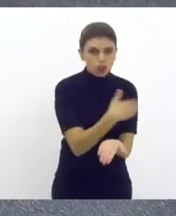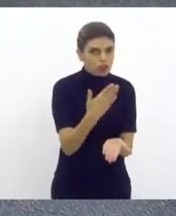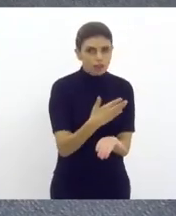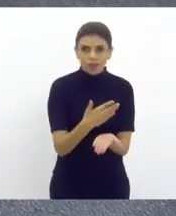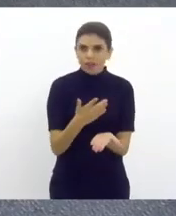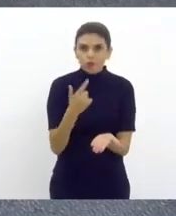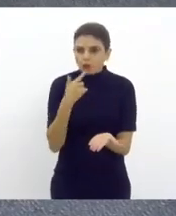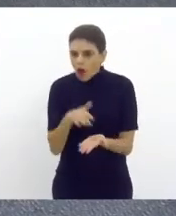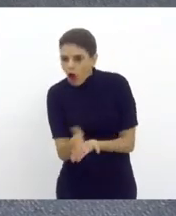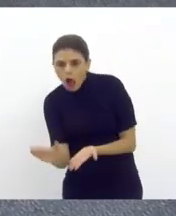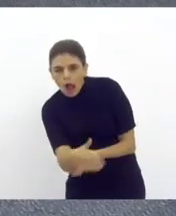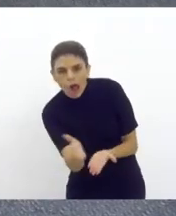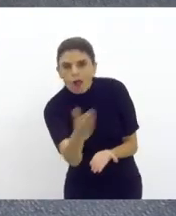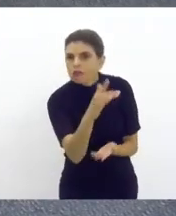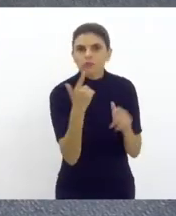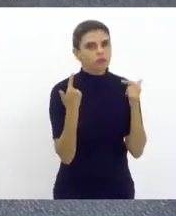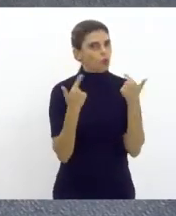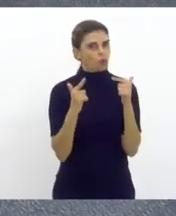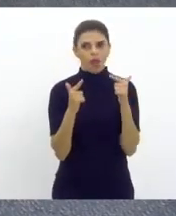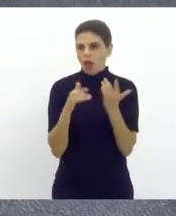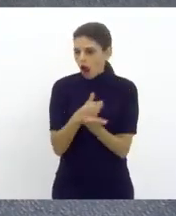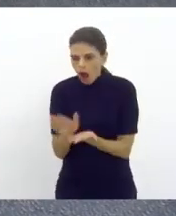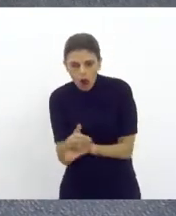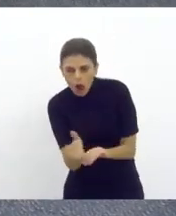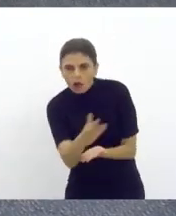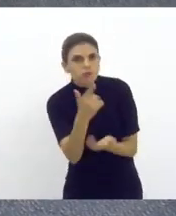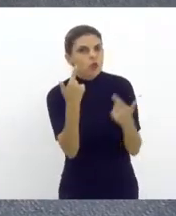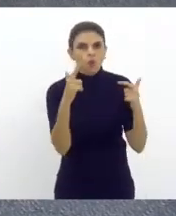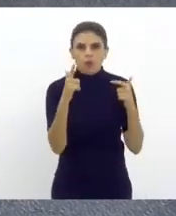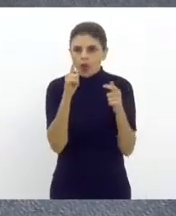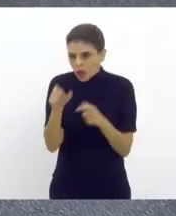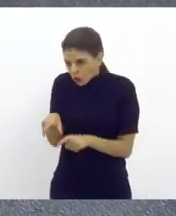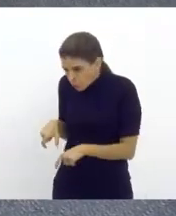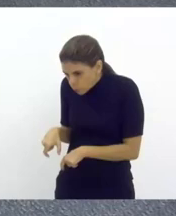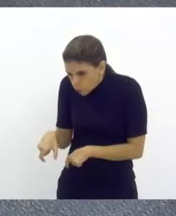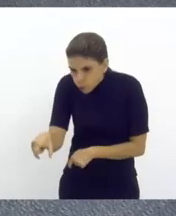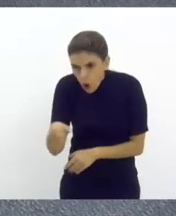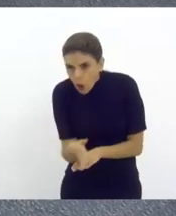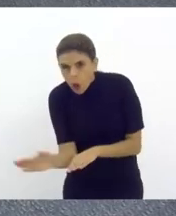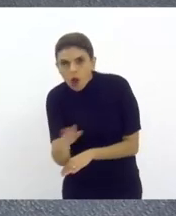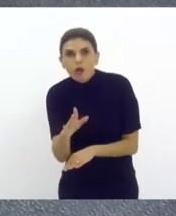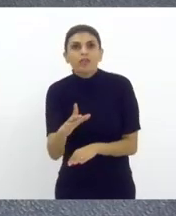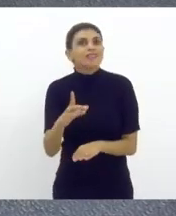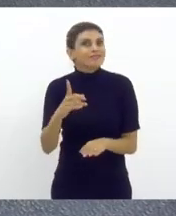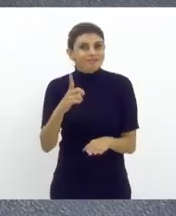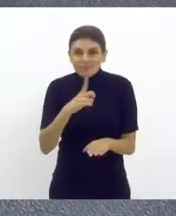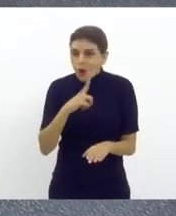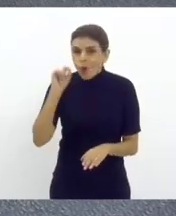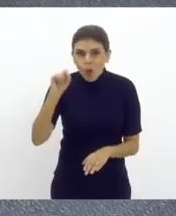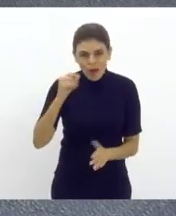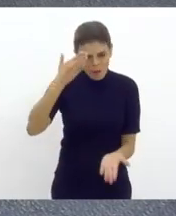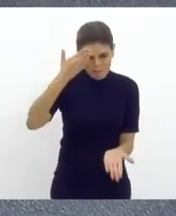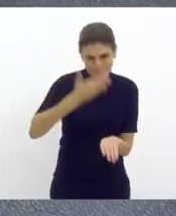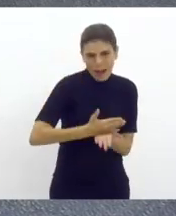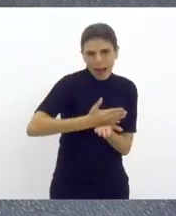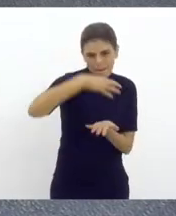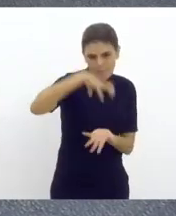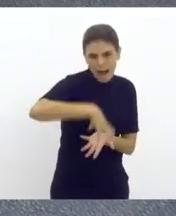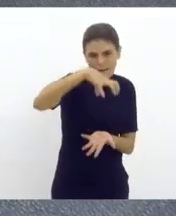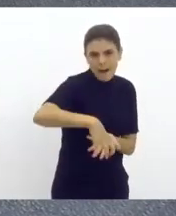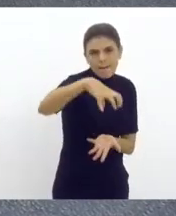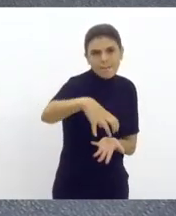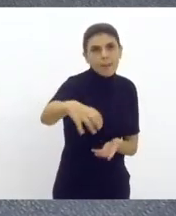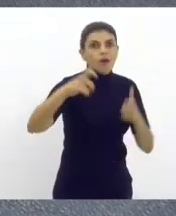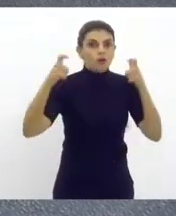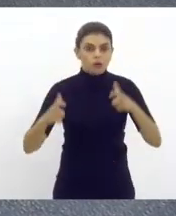tem vielas nesses bairros não tem vielas não tem becos e estão cheios de barricadas São João de